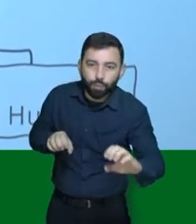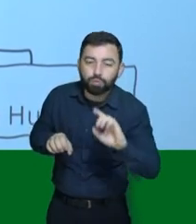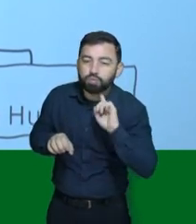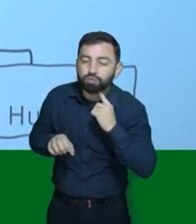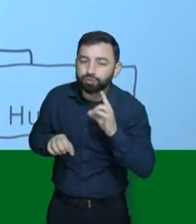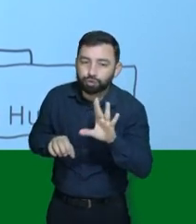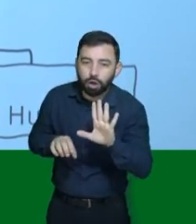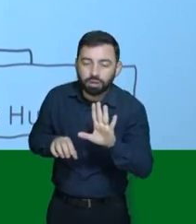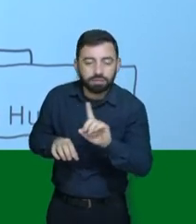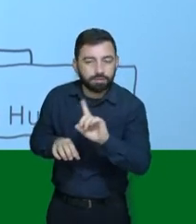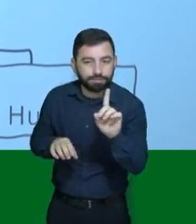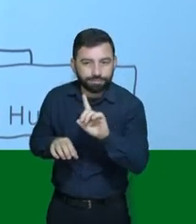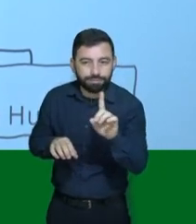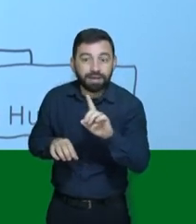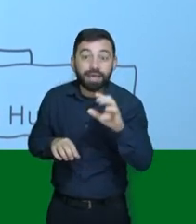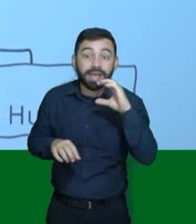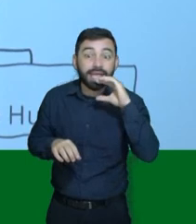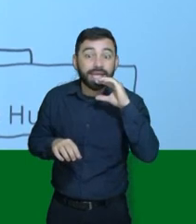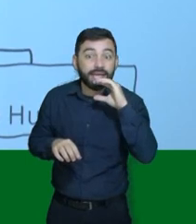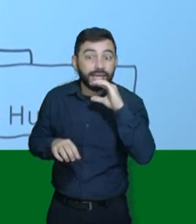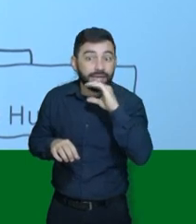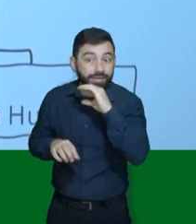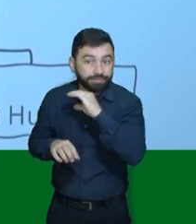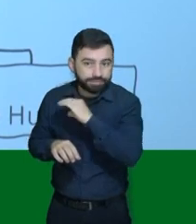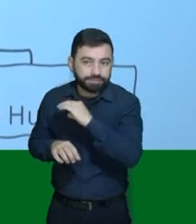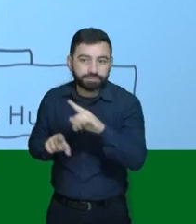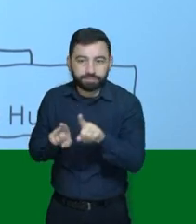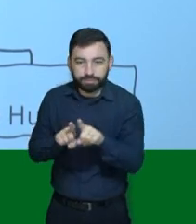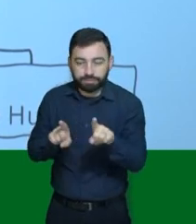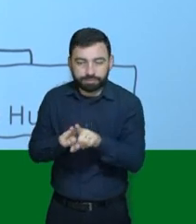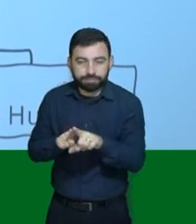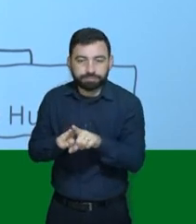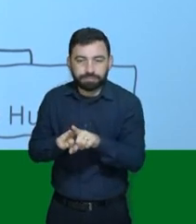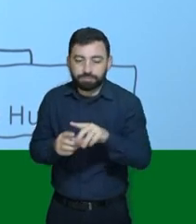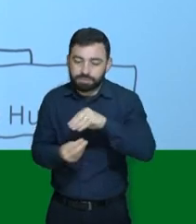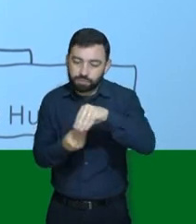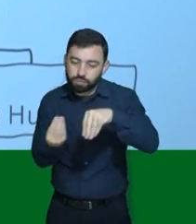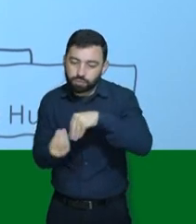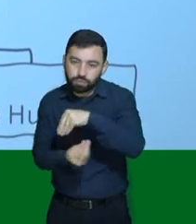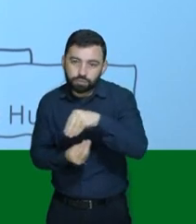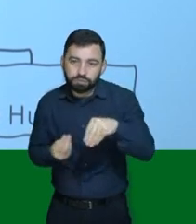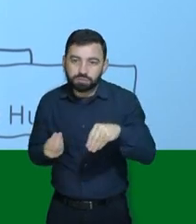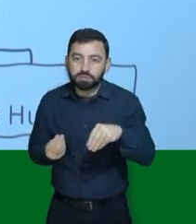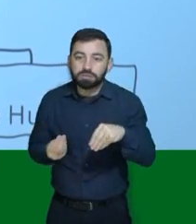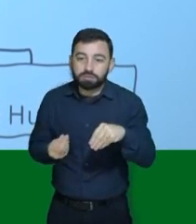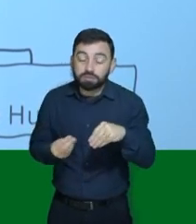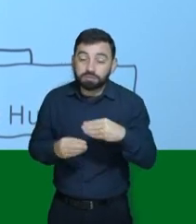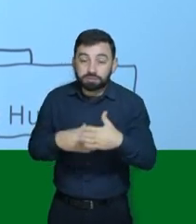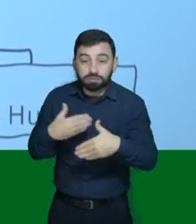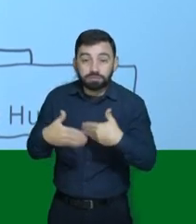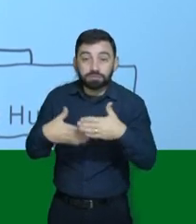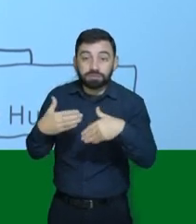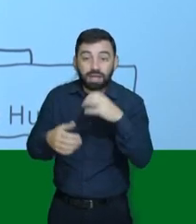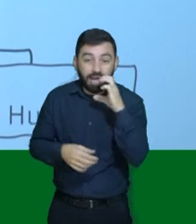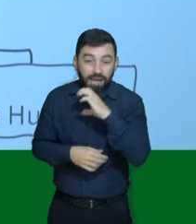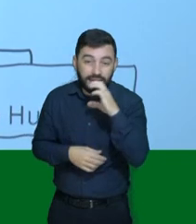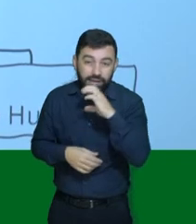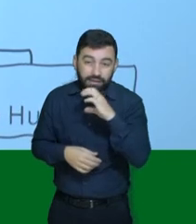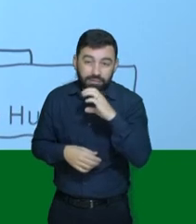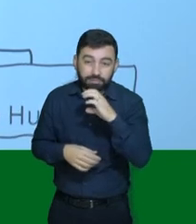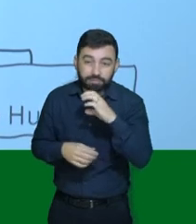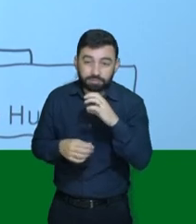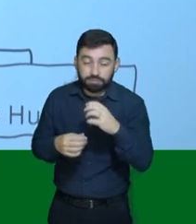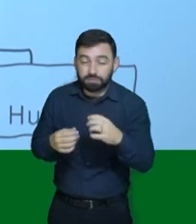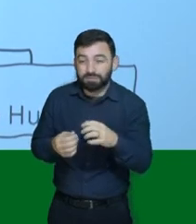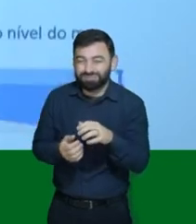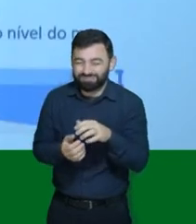praias. Essa combinação, né, de ter mais esgoto despejado na praia com águas quentes e o desenvolvimento mais rápido e fácil